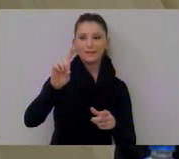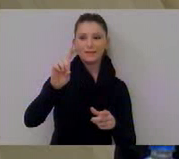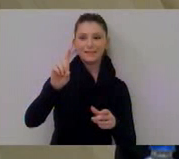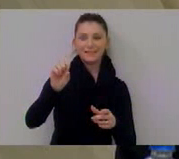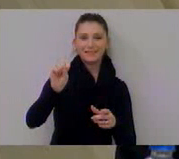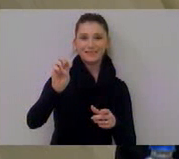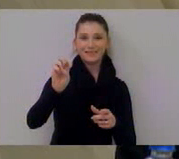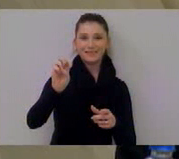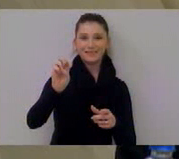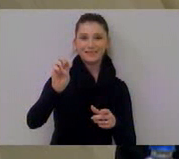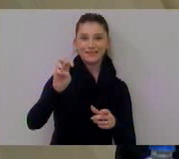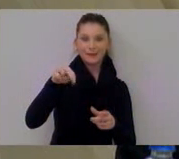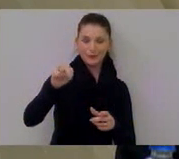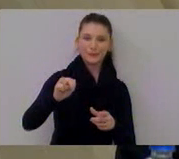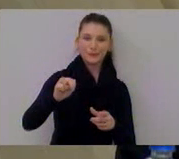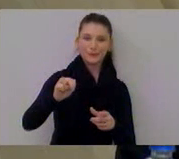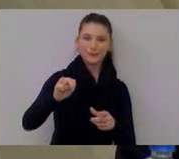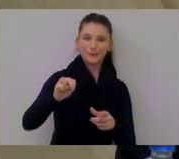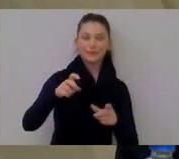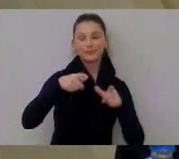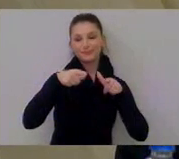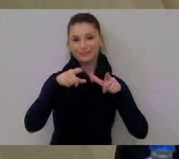Requerimentos números 092, 093,